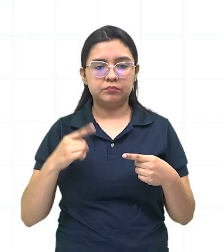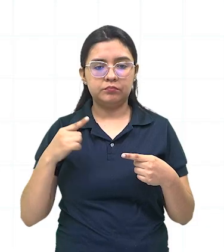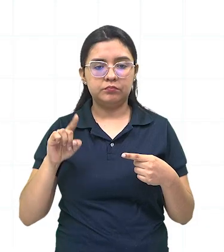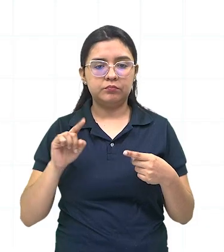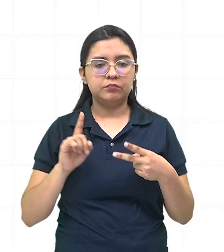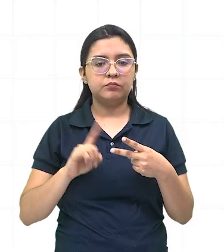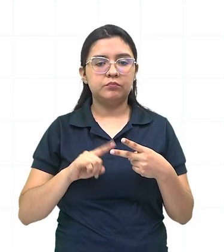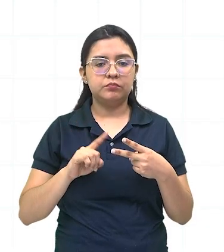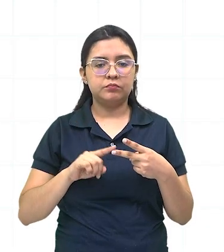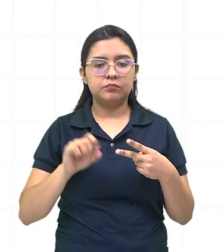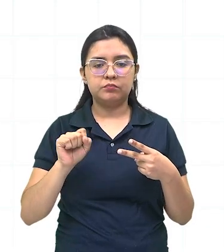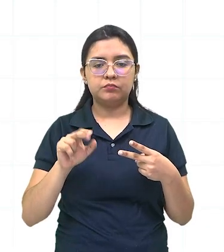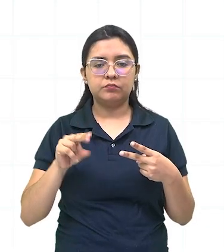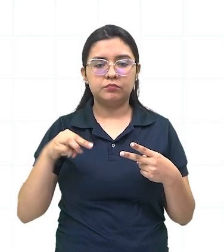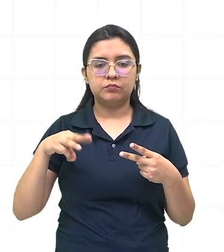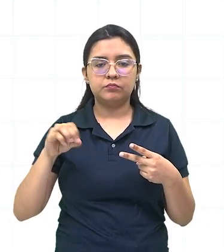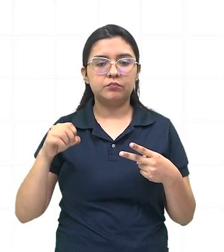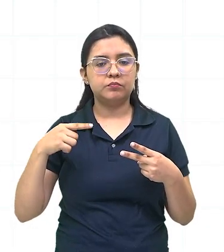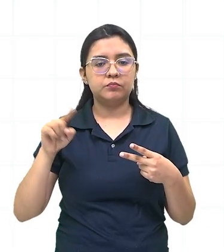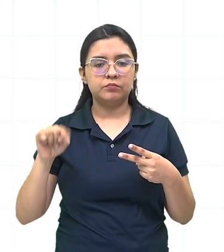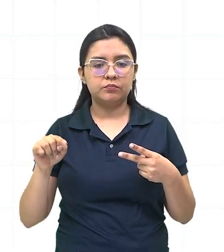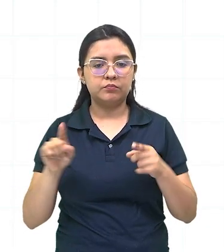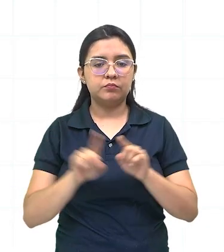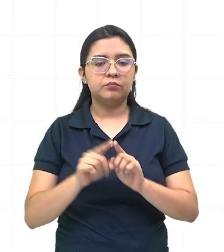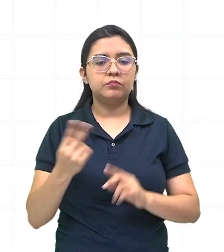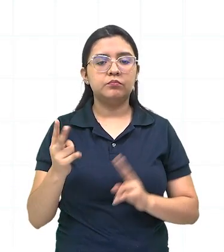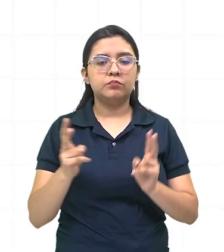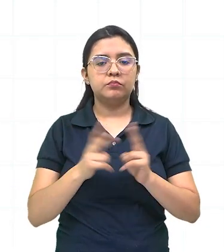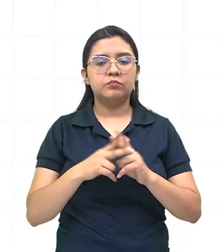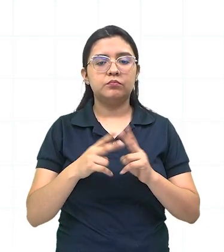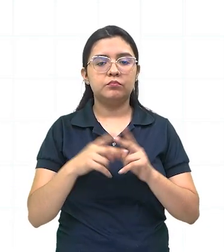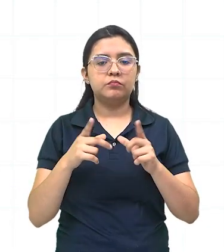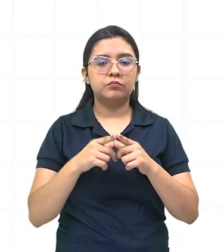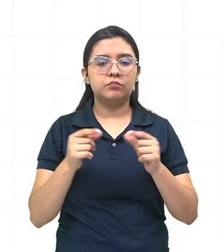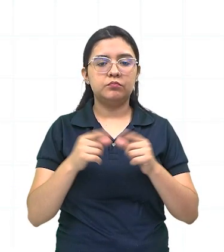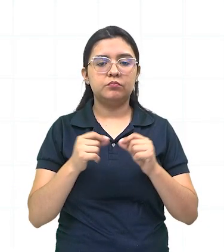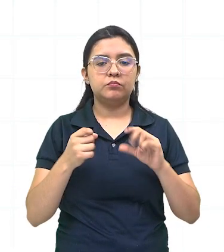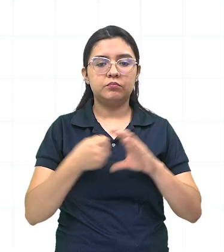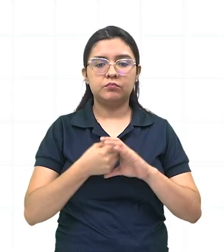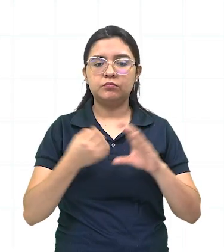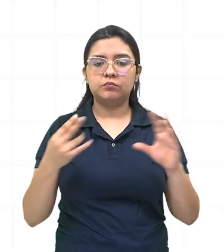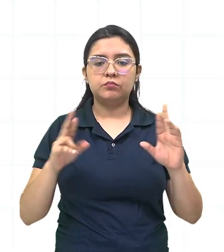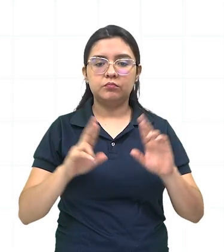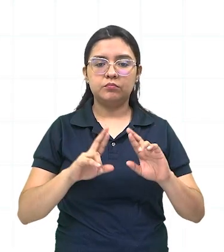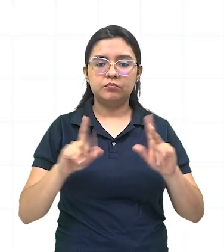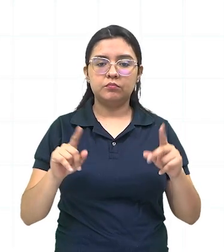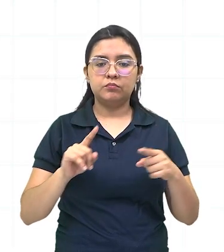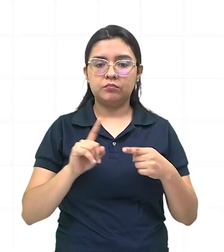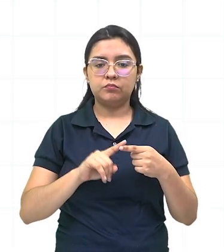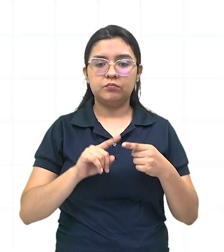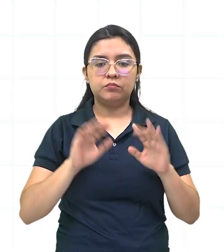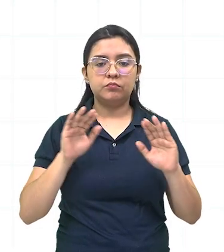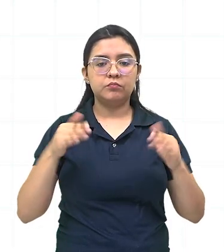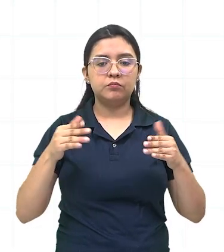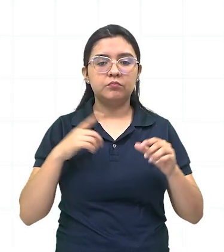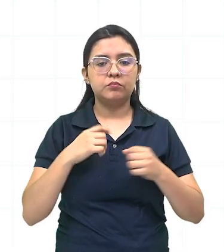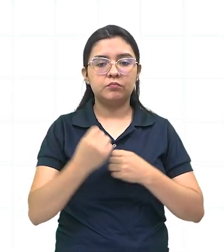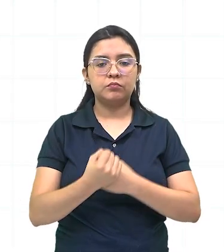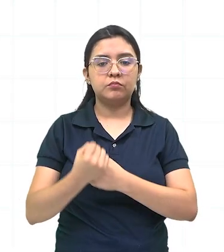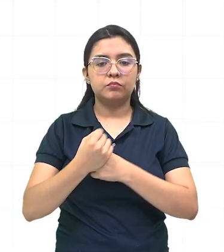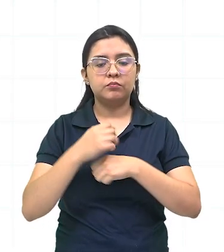artes marciais japonesas com características distintas. Enquanto o Aikido foca na